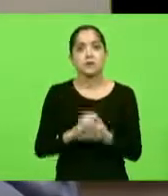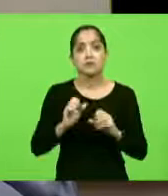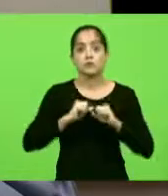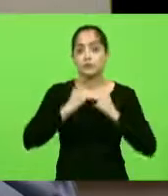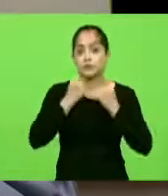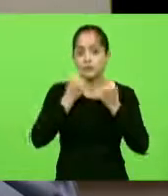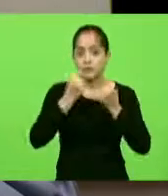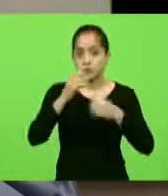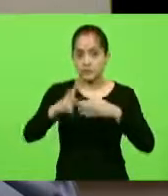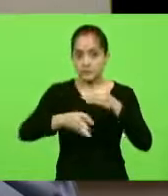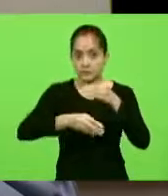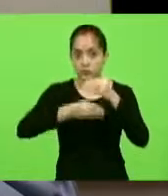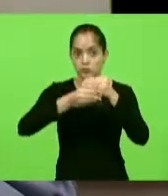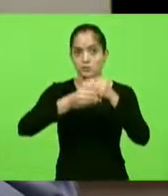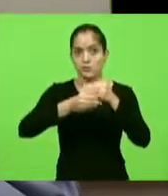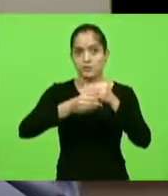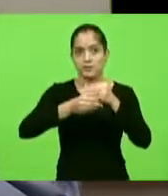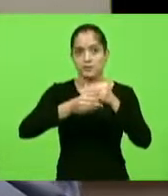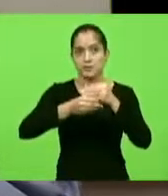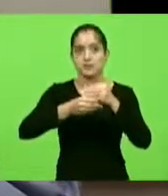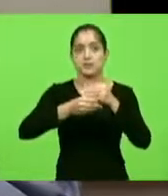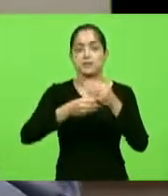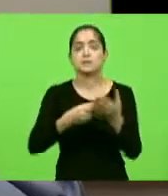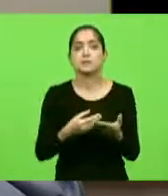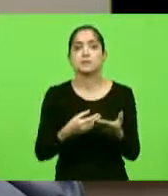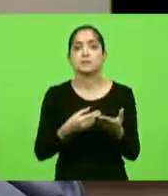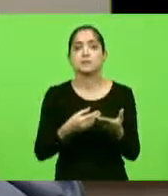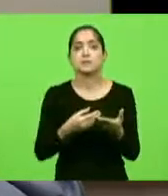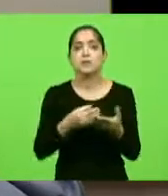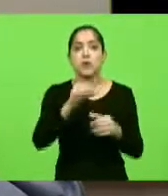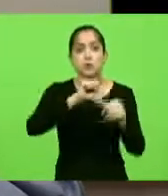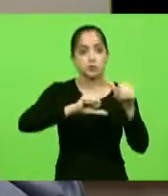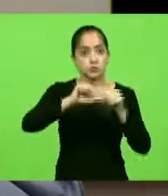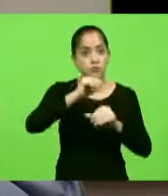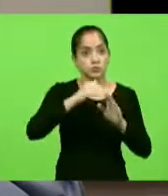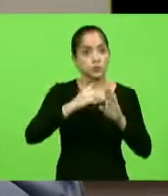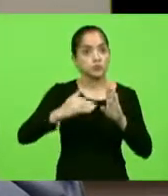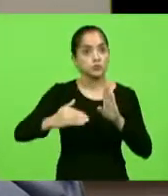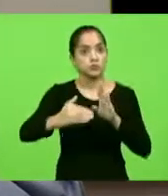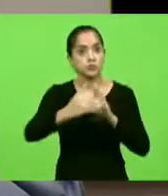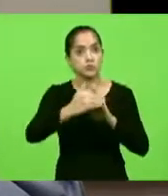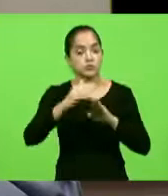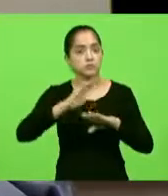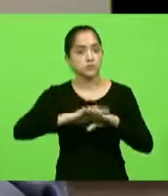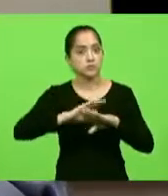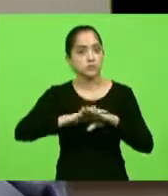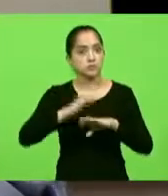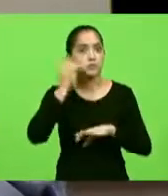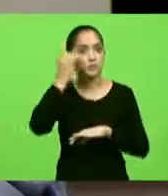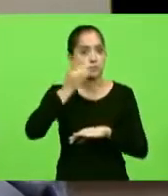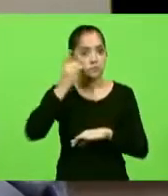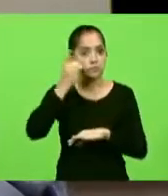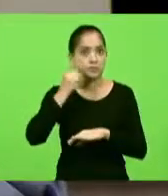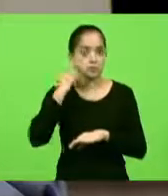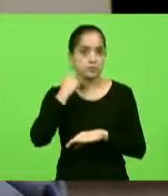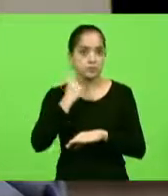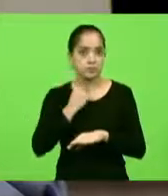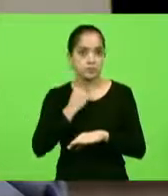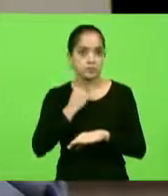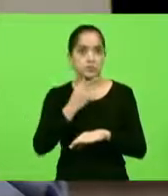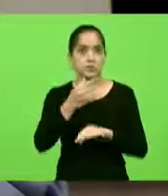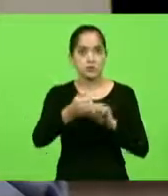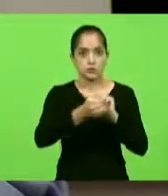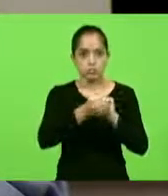subemenda aditiva, a emenda substitutiva global de autoria do deputado Silvio Drevec, junto com o